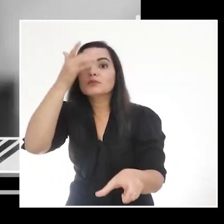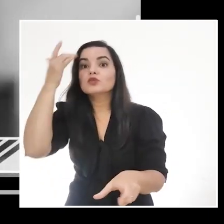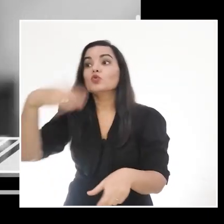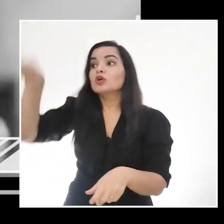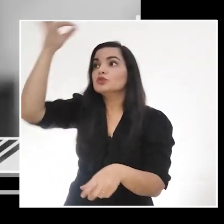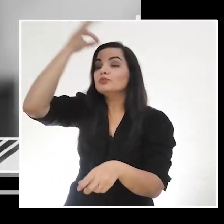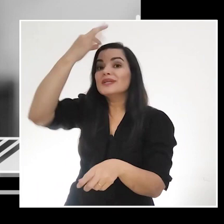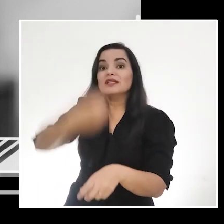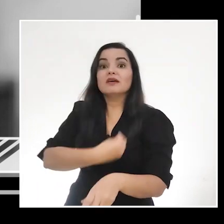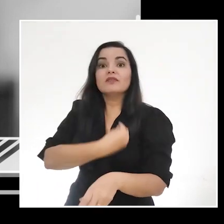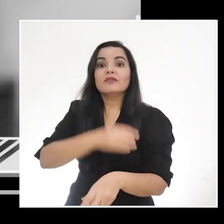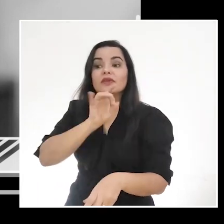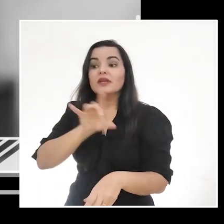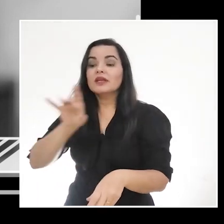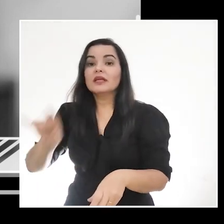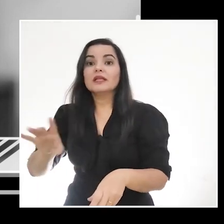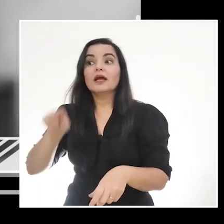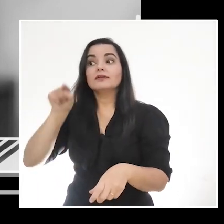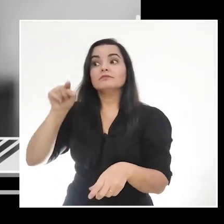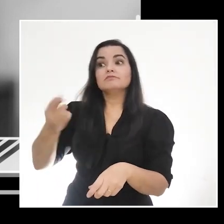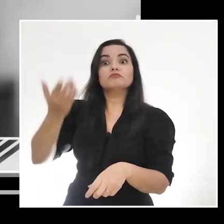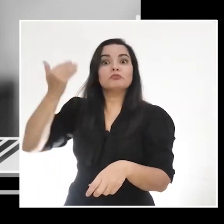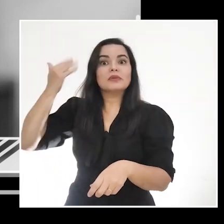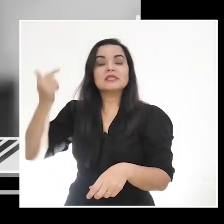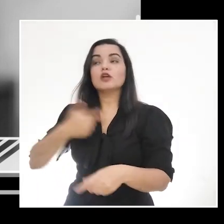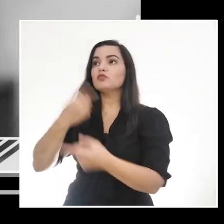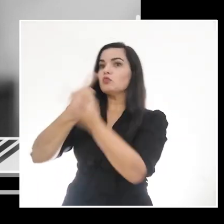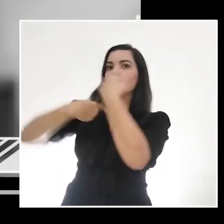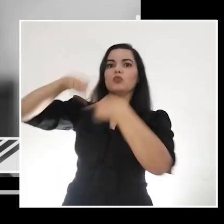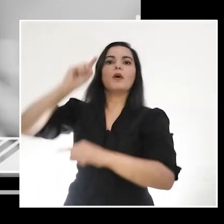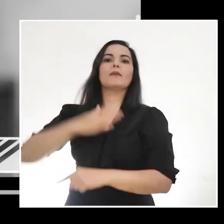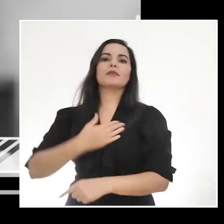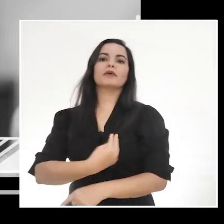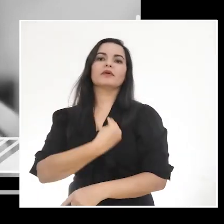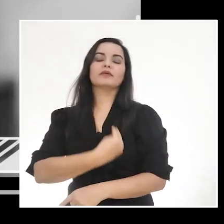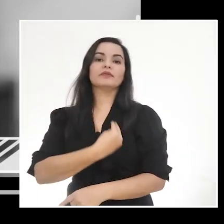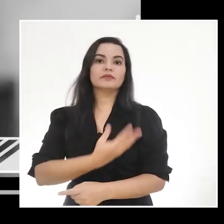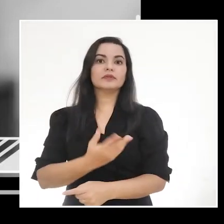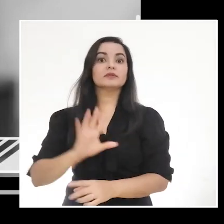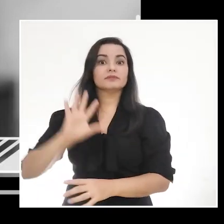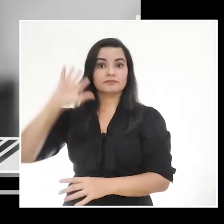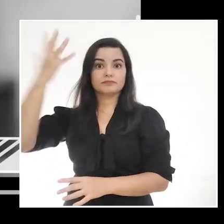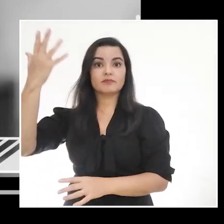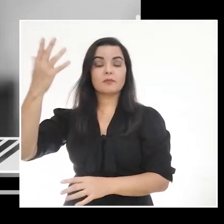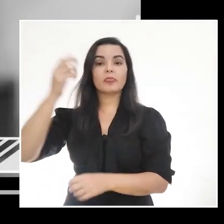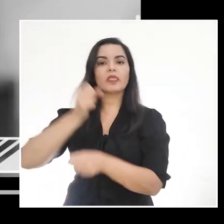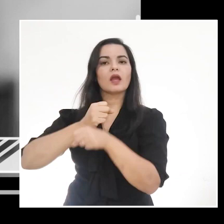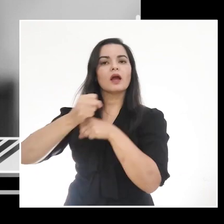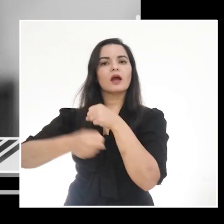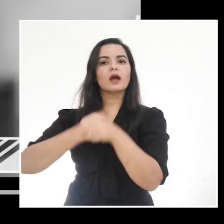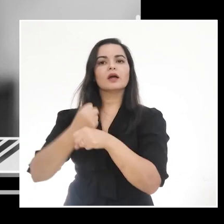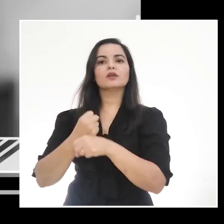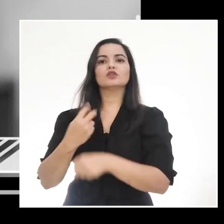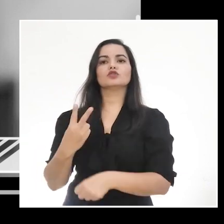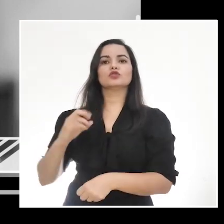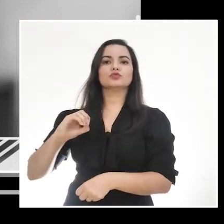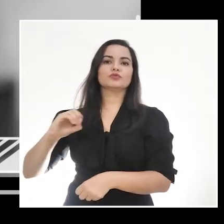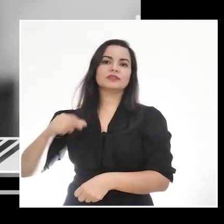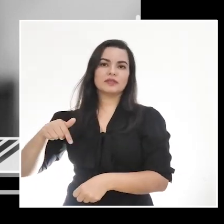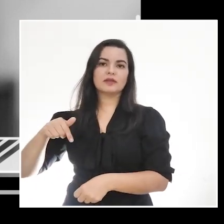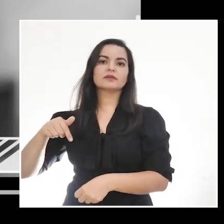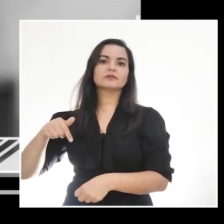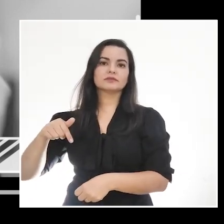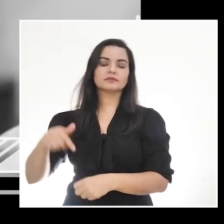para nós formarmos as pessoas espiritualmente. E aquilo foi, naquele tempo, muito revolucionário na